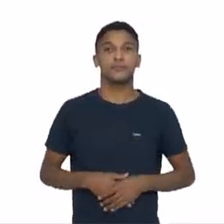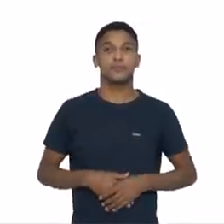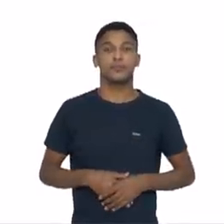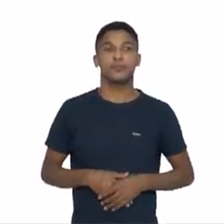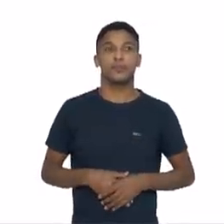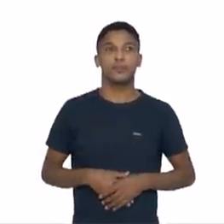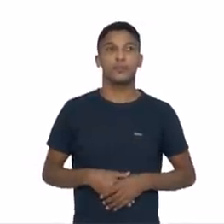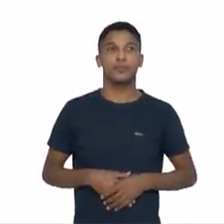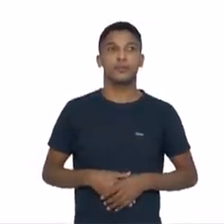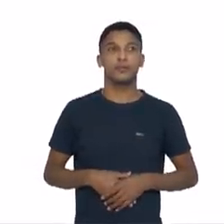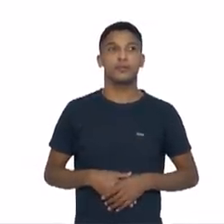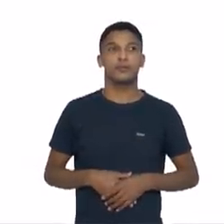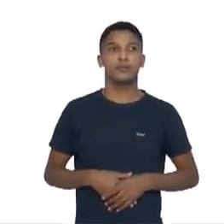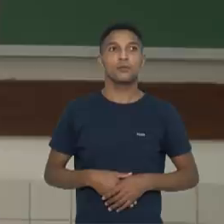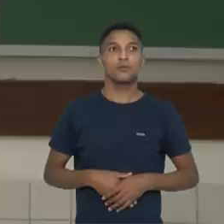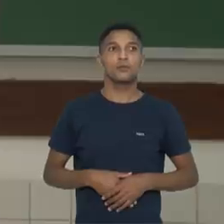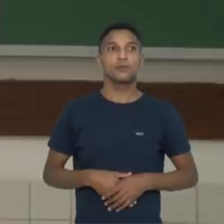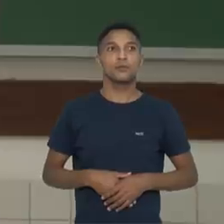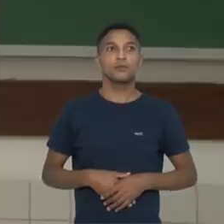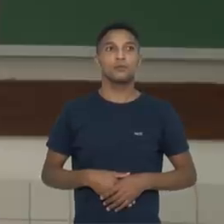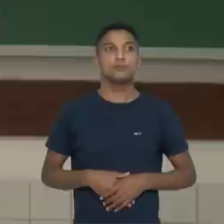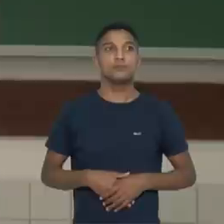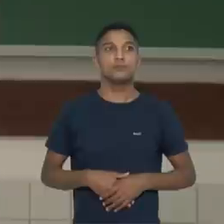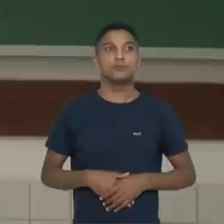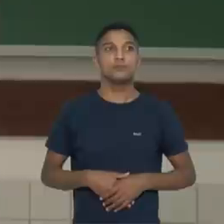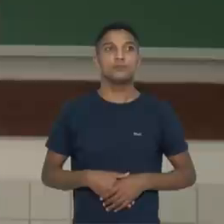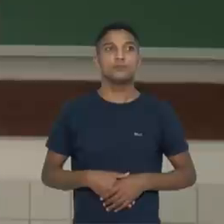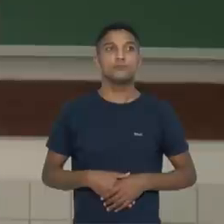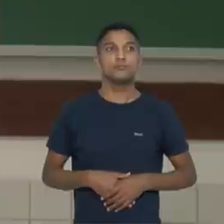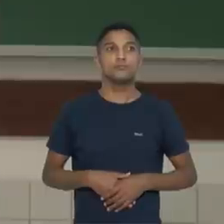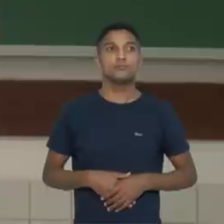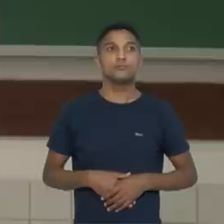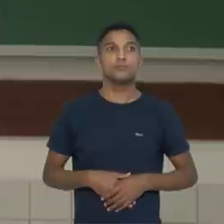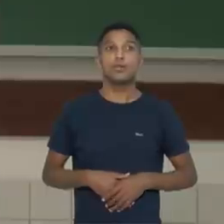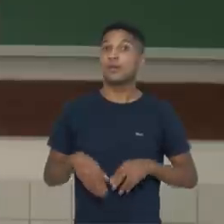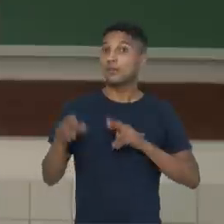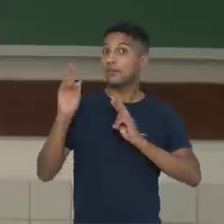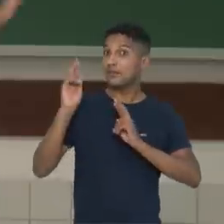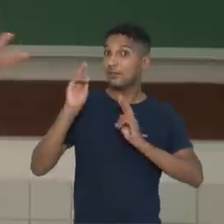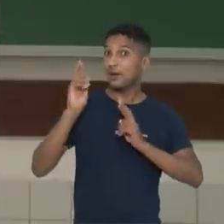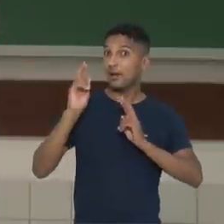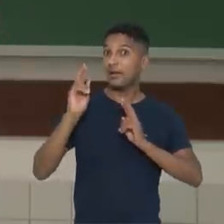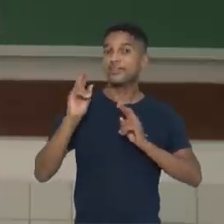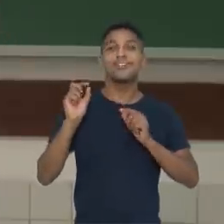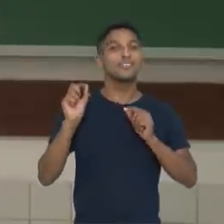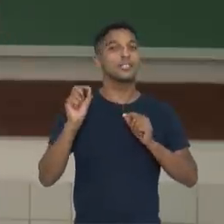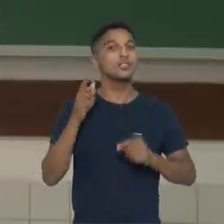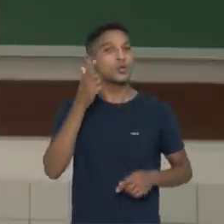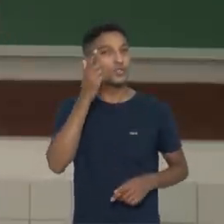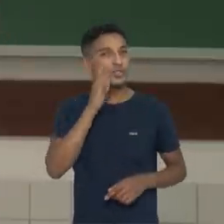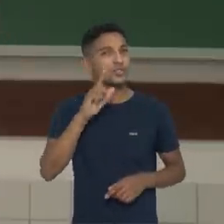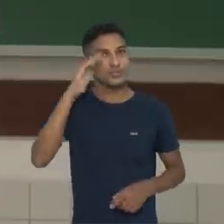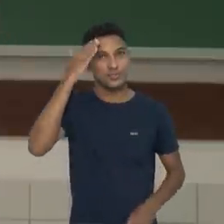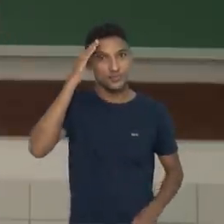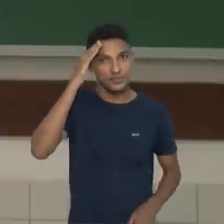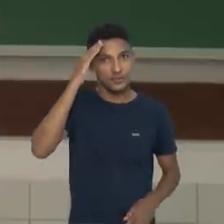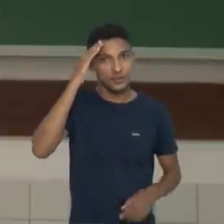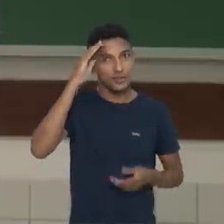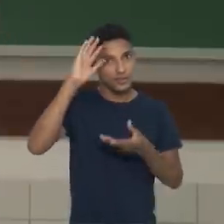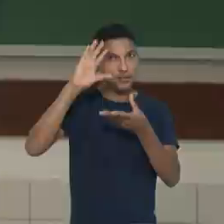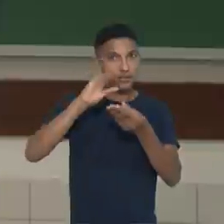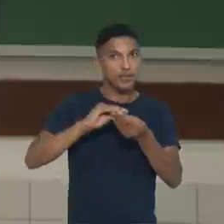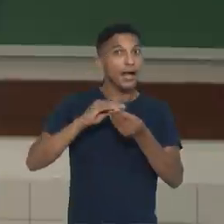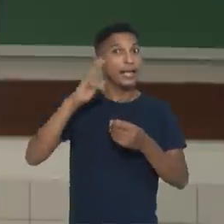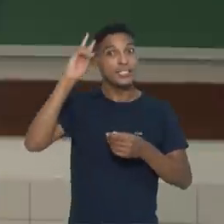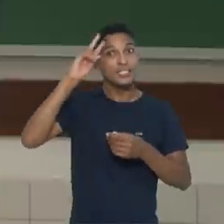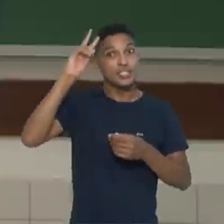no Brasil, né? Espero que vocês tenham conseguido acompanhar, né, um pouquinho desse contexto histórico do circo no